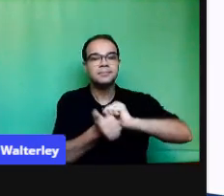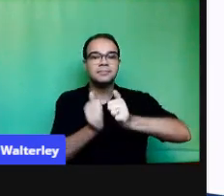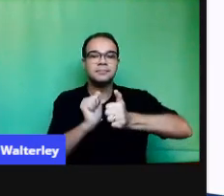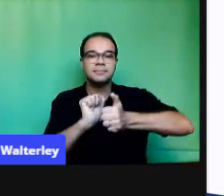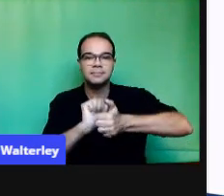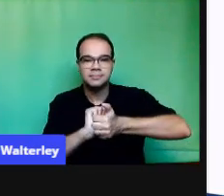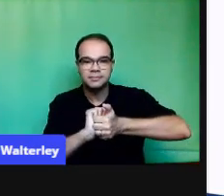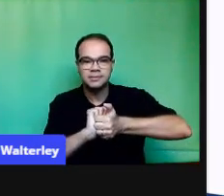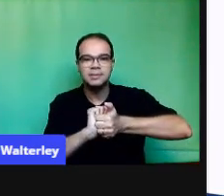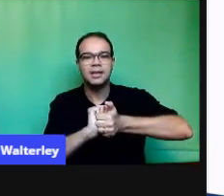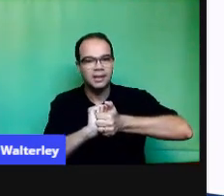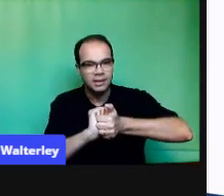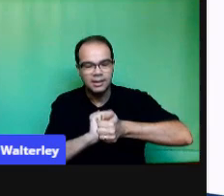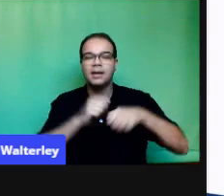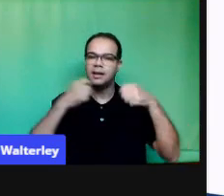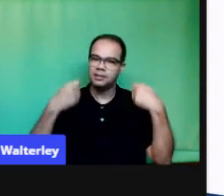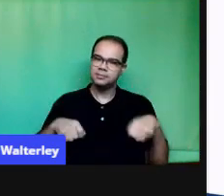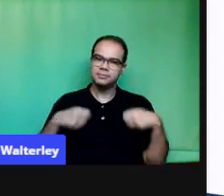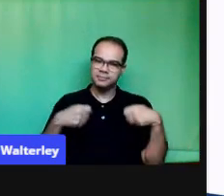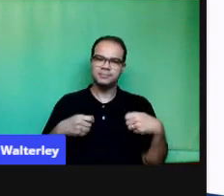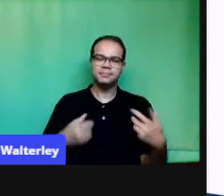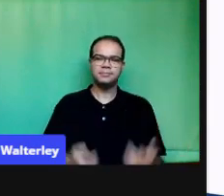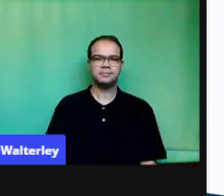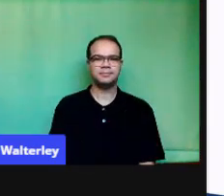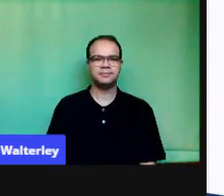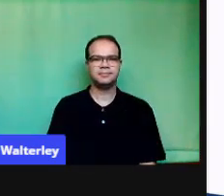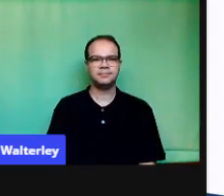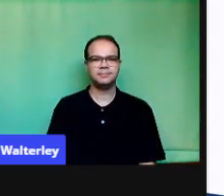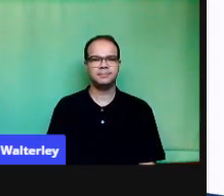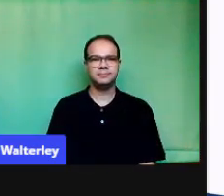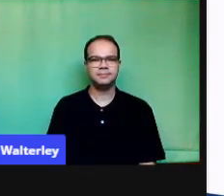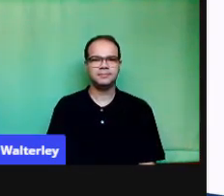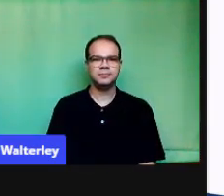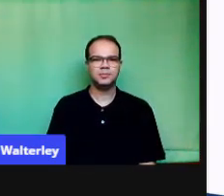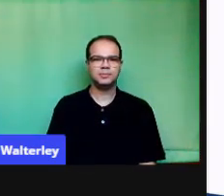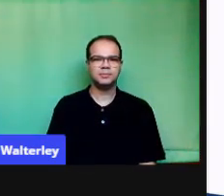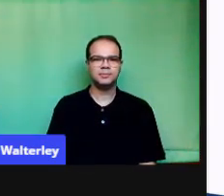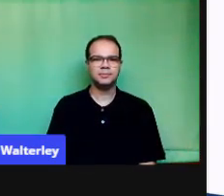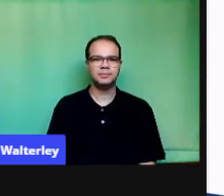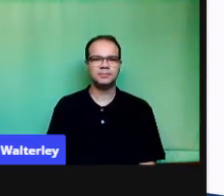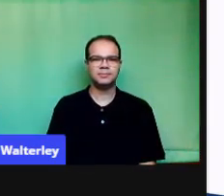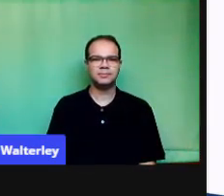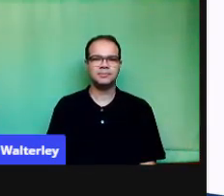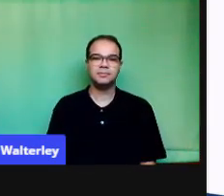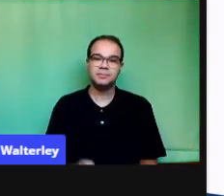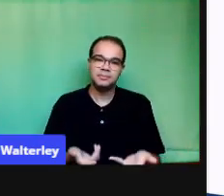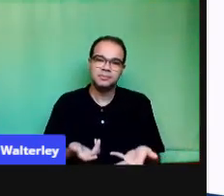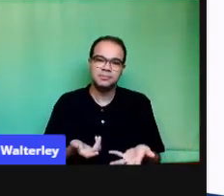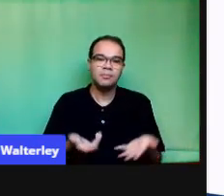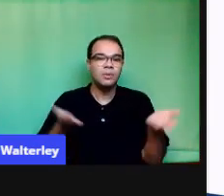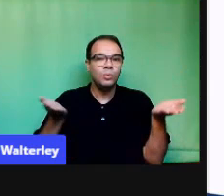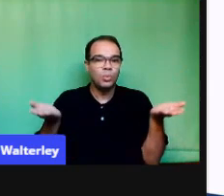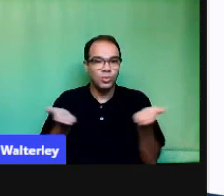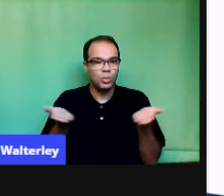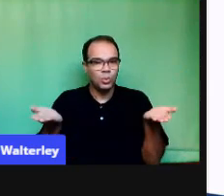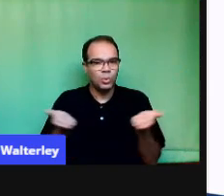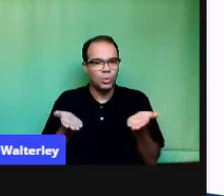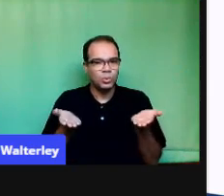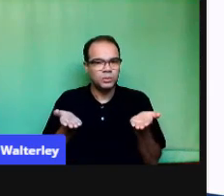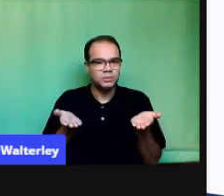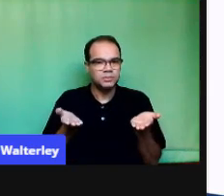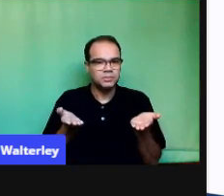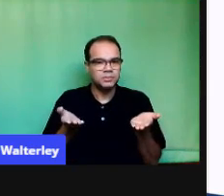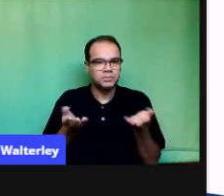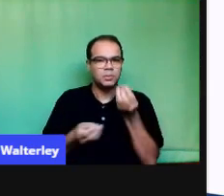independentemente das considerações morais, que é a forma como hoje a sociedade tem buscado julgar como a gente